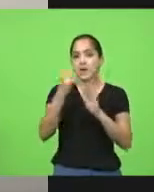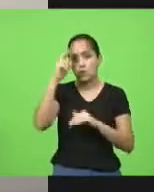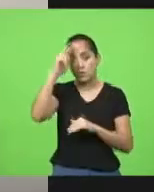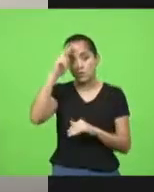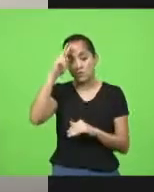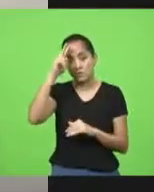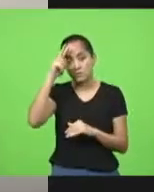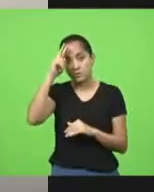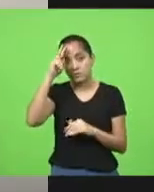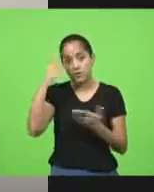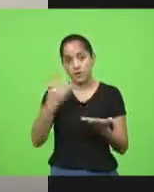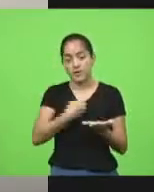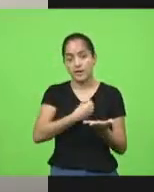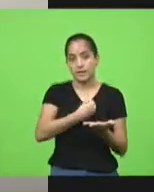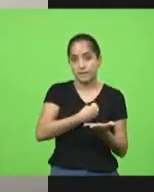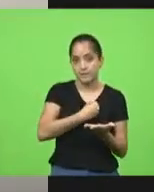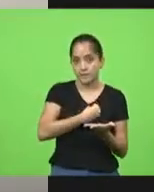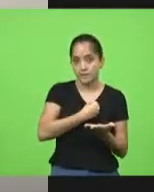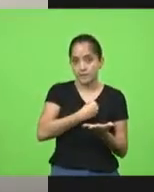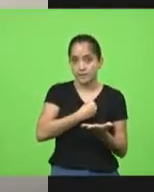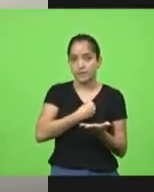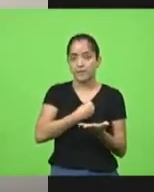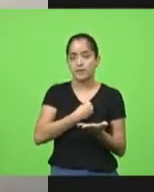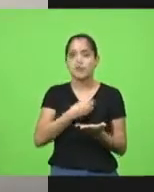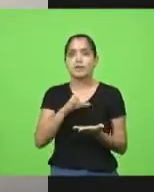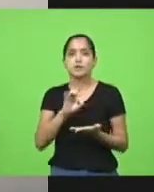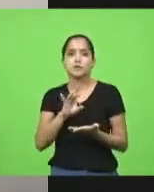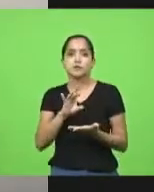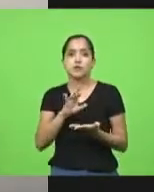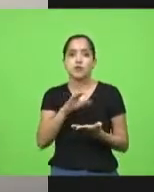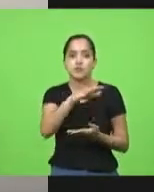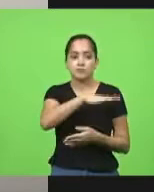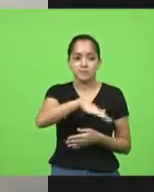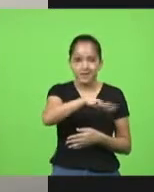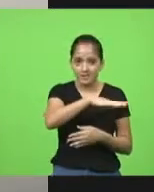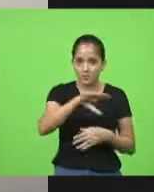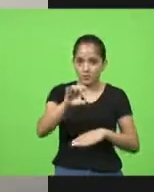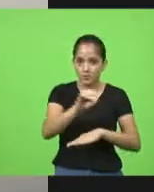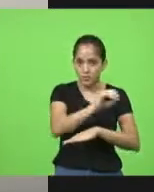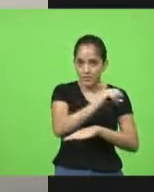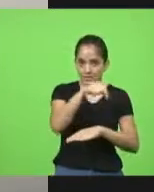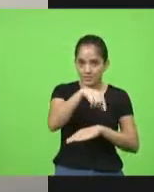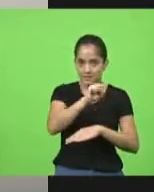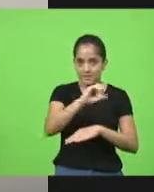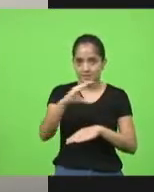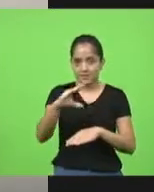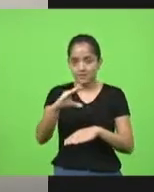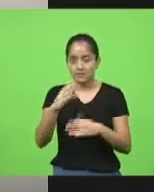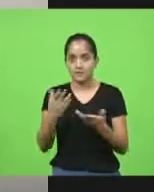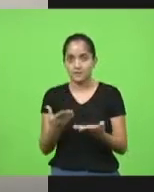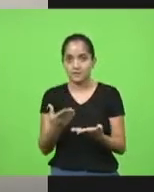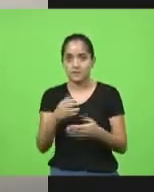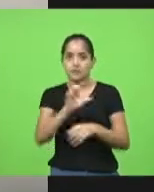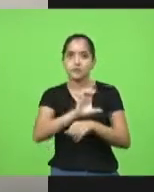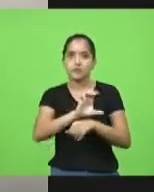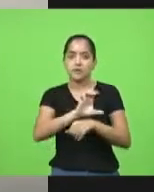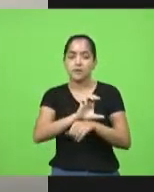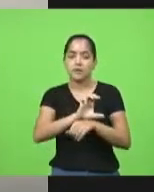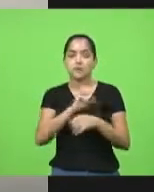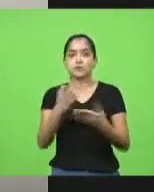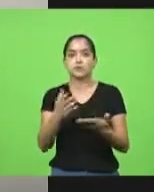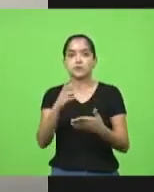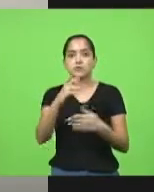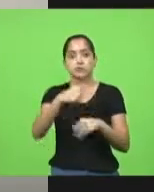história e a vida não só do oeste catarinense, do nosso querido estado, do